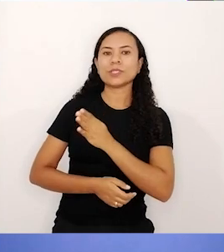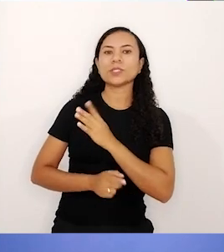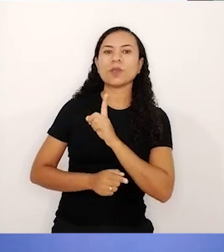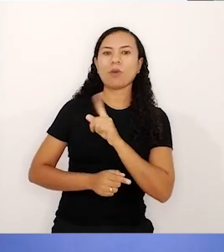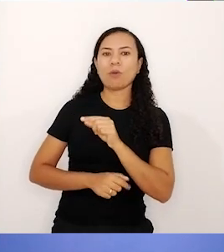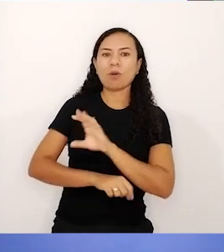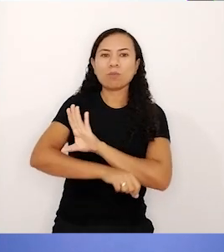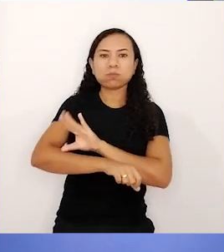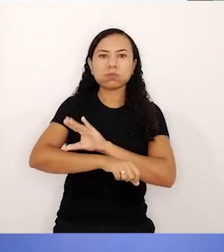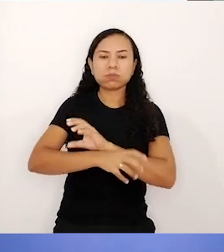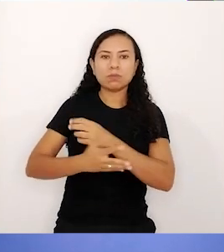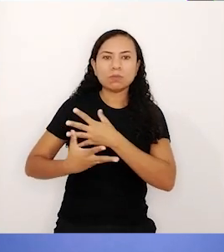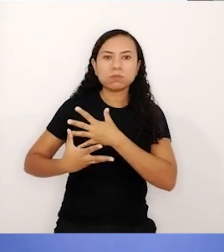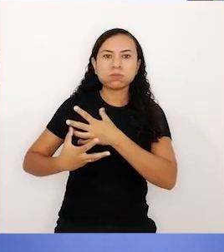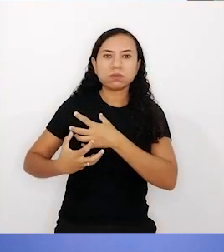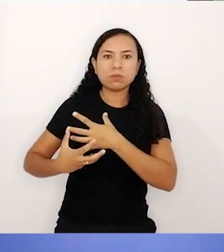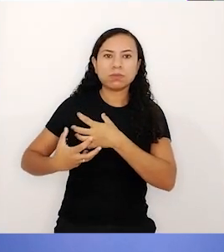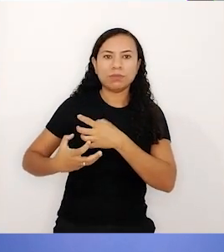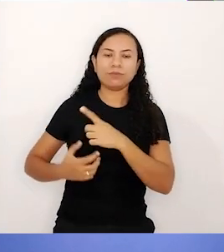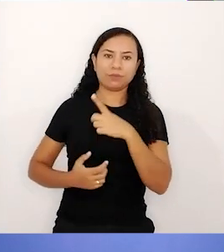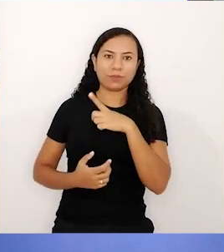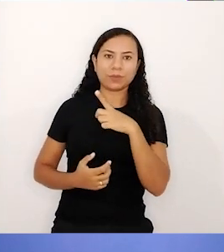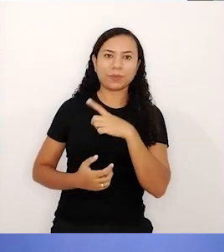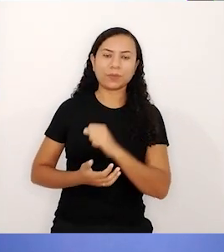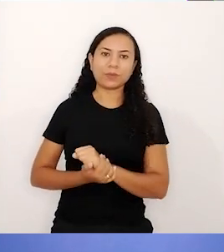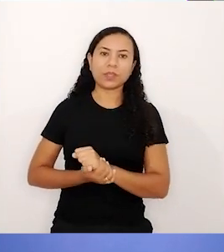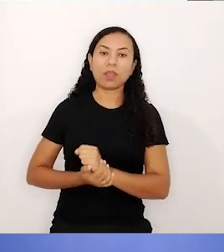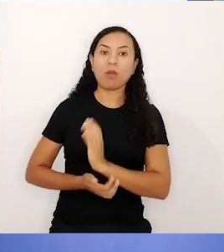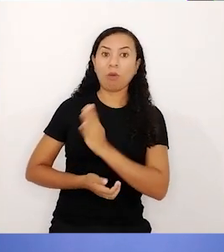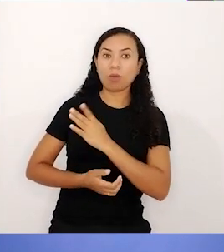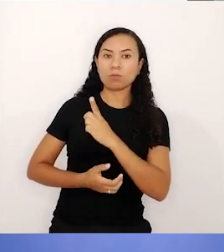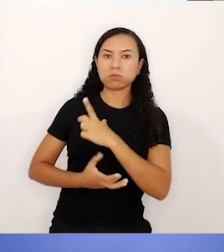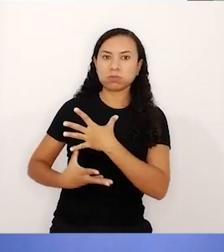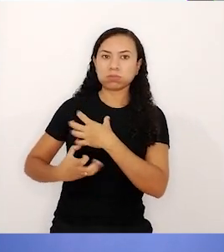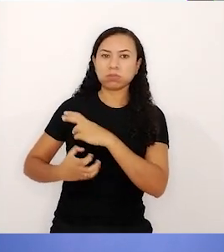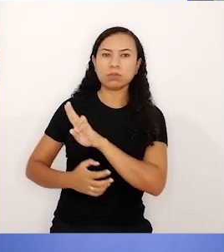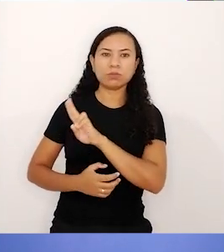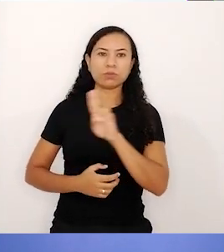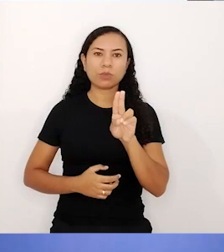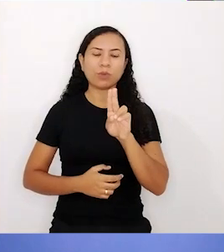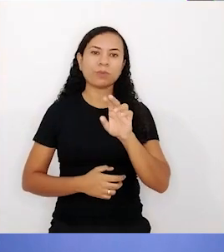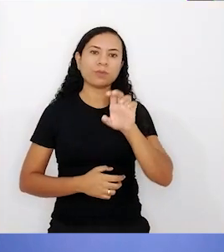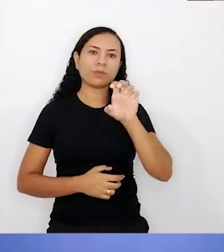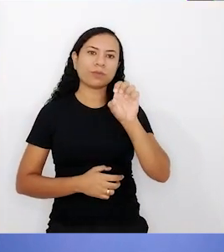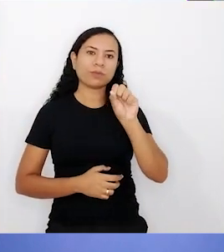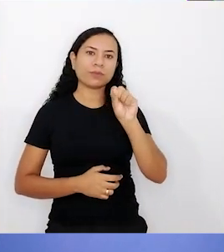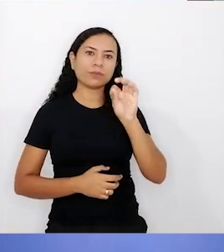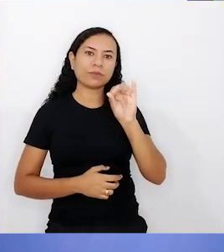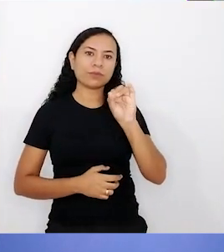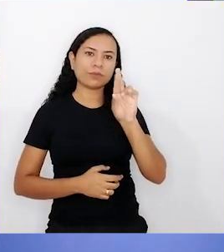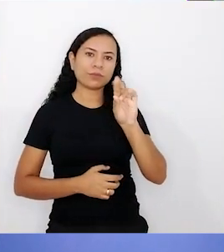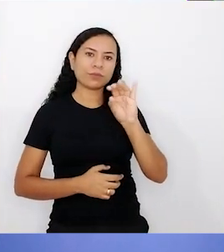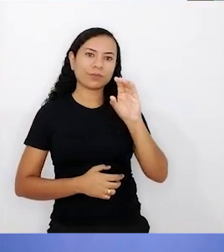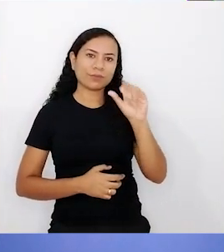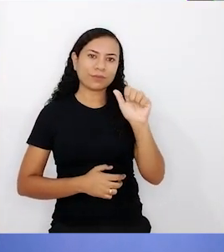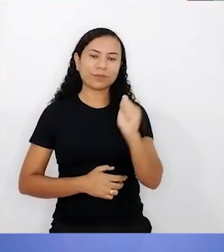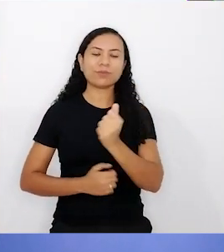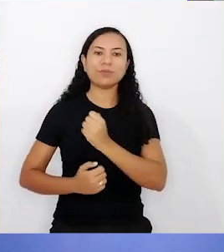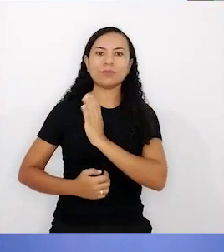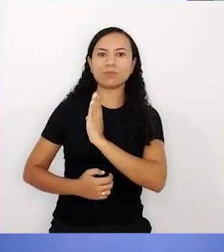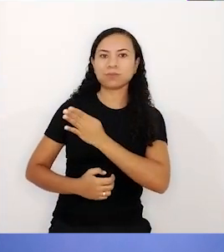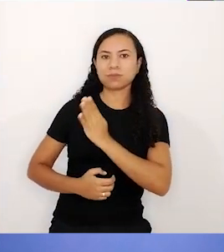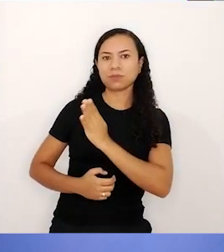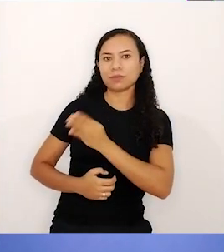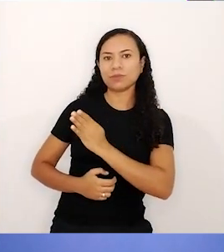musculoso. Os músculos do coração são chamados de músculos estriados cardíacos e